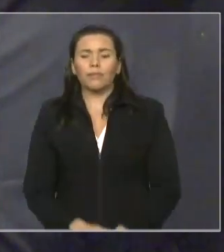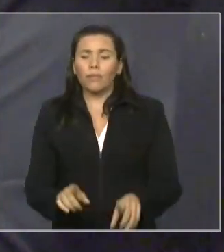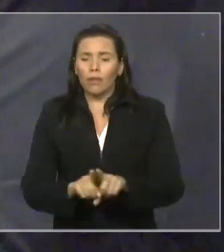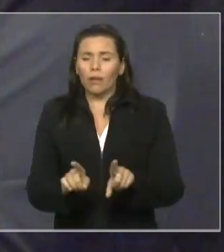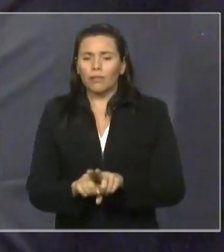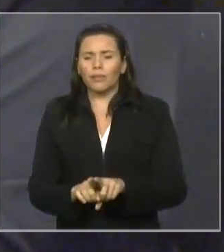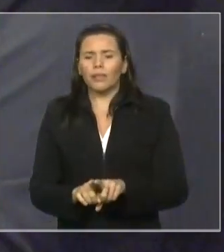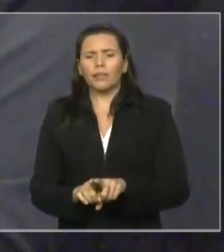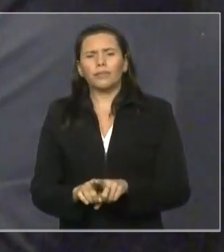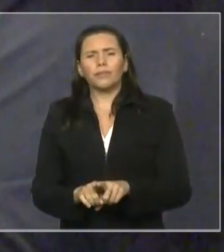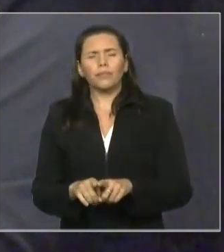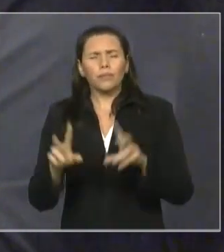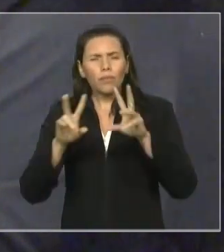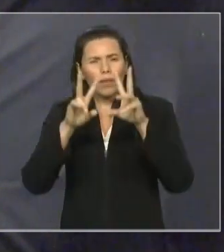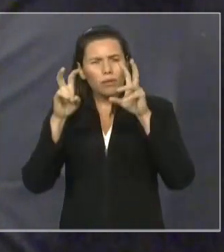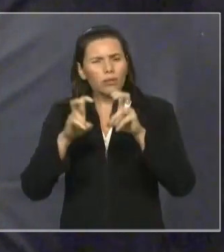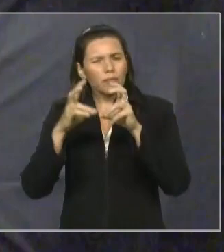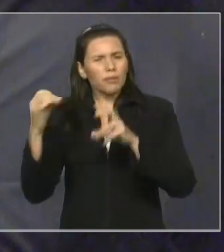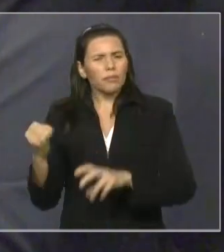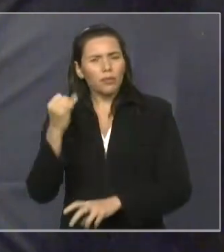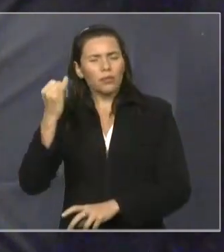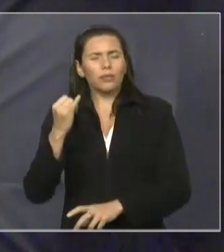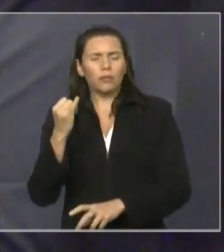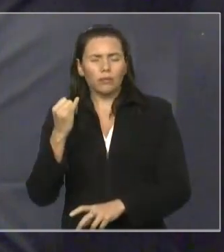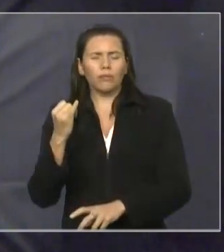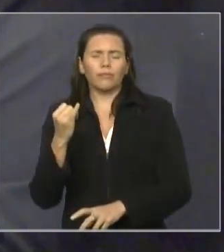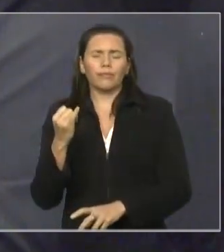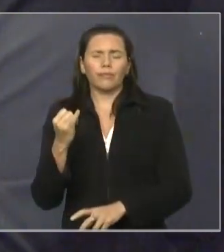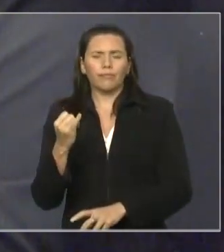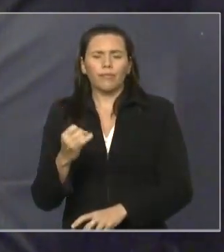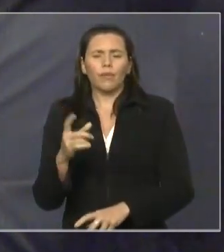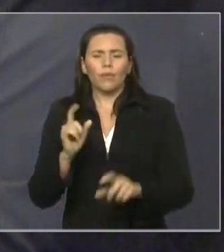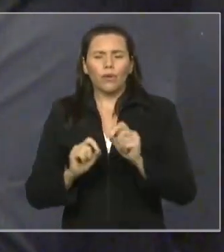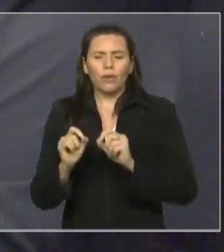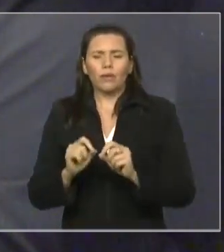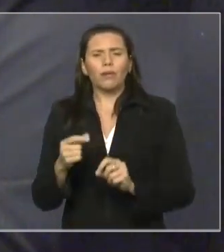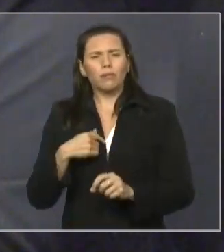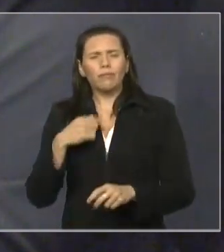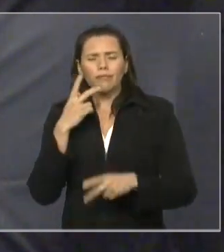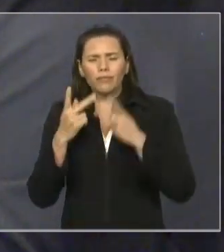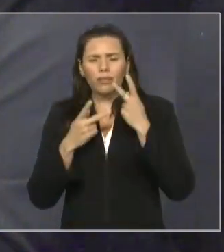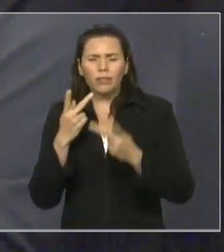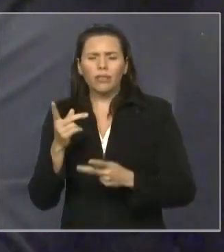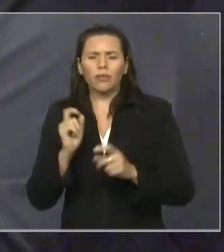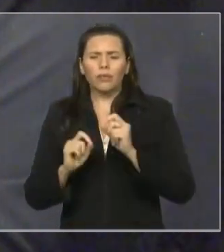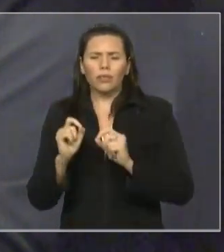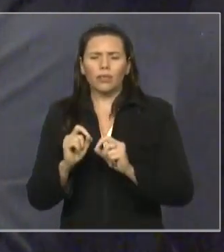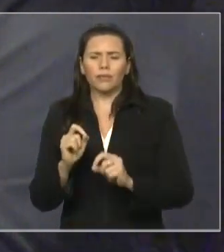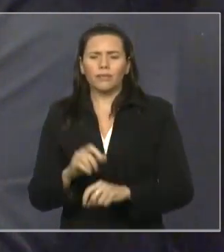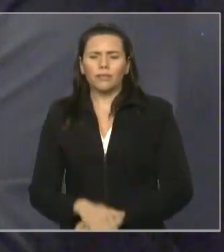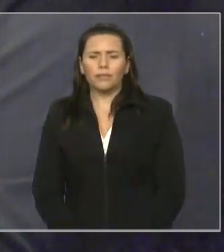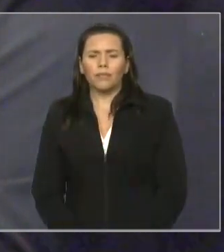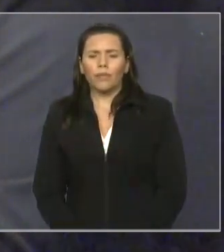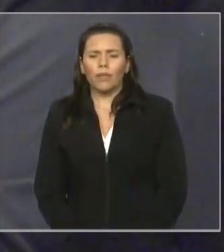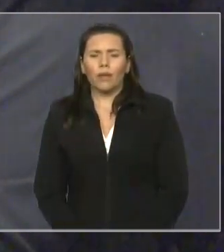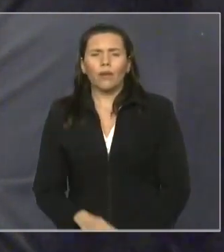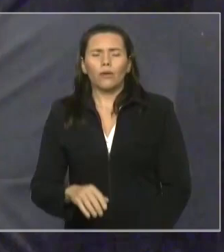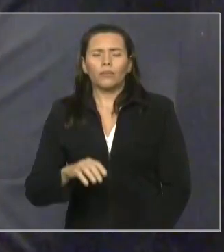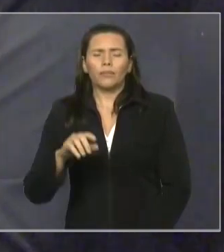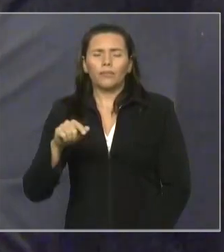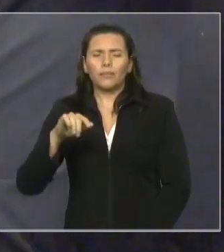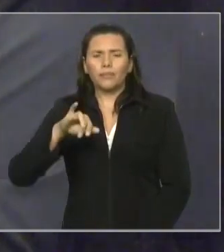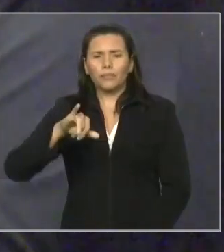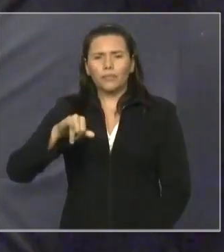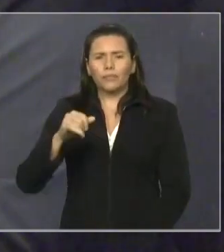tema que nós temos que elevar no estado do Maranhão, porque agora há pouco eu comentei sobre a questão dos jumentos nas MAs, que